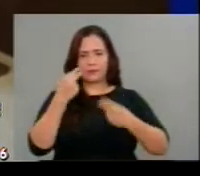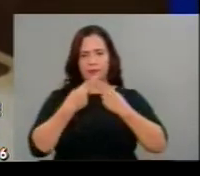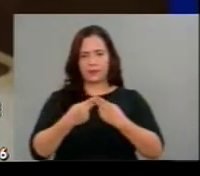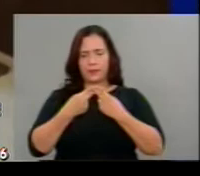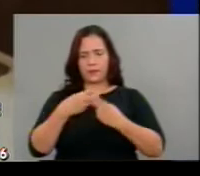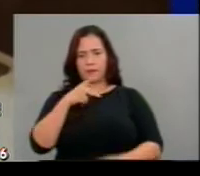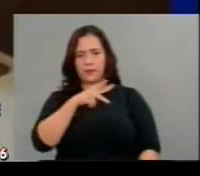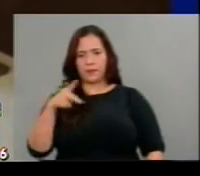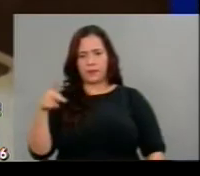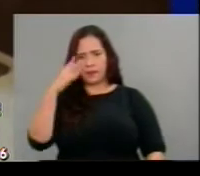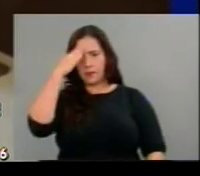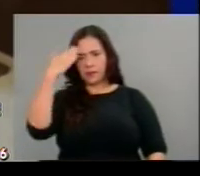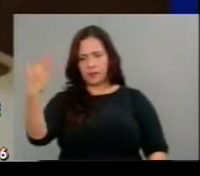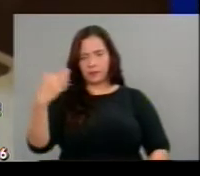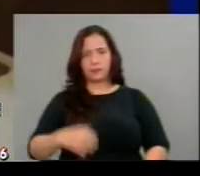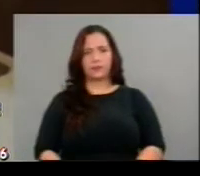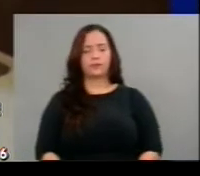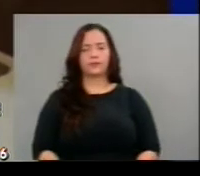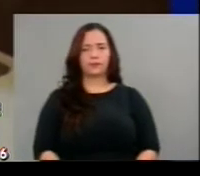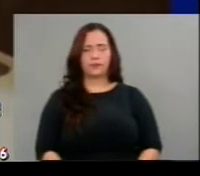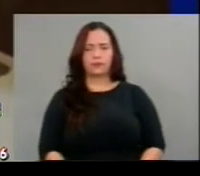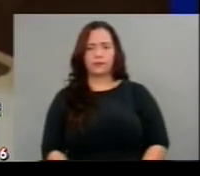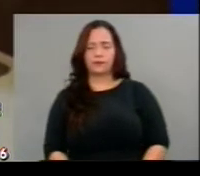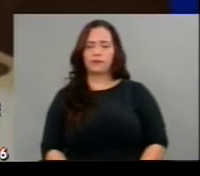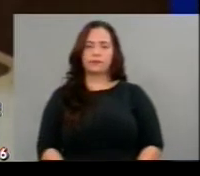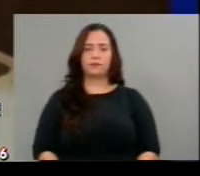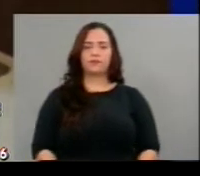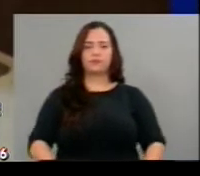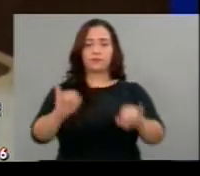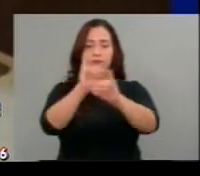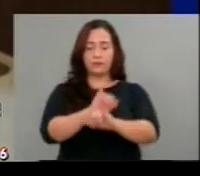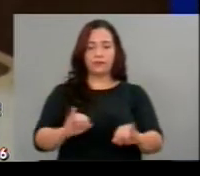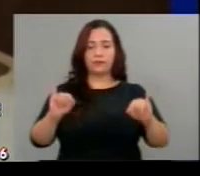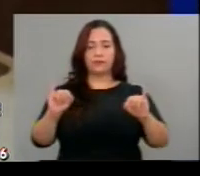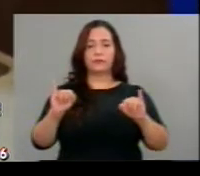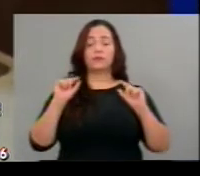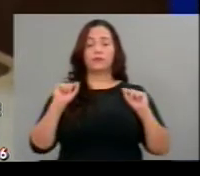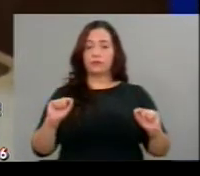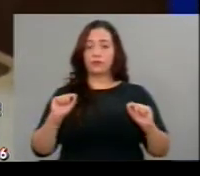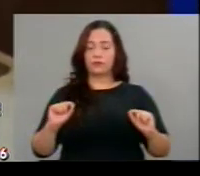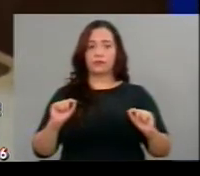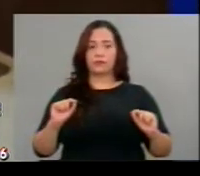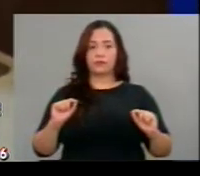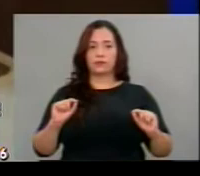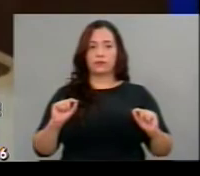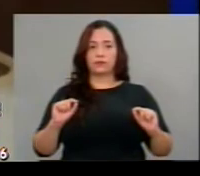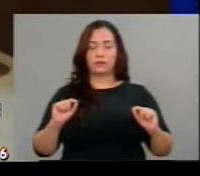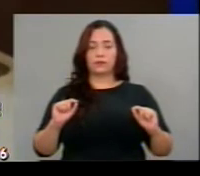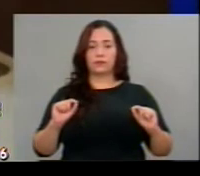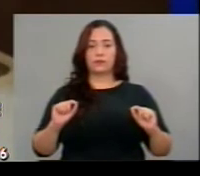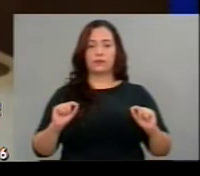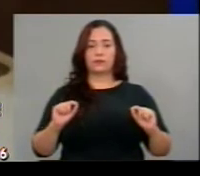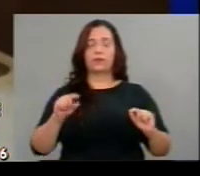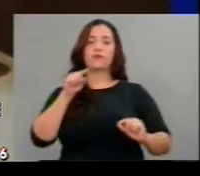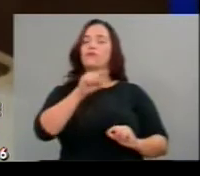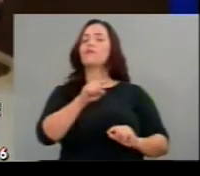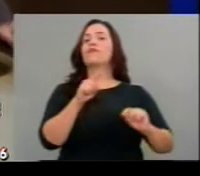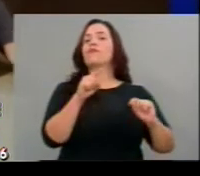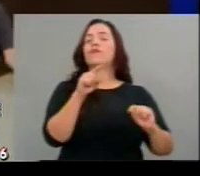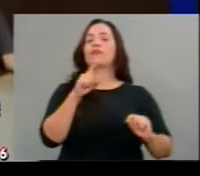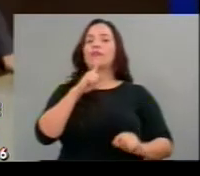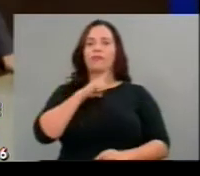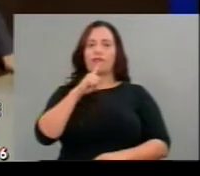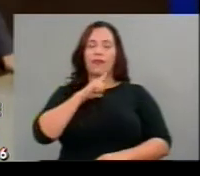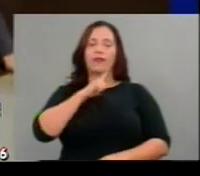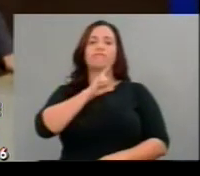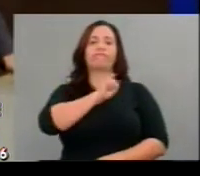ao presidente, muito obrigado, para dizer que esse mecanismo, que já era